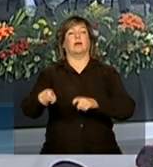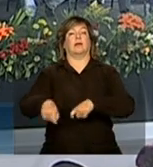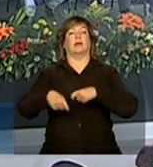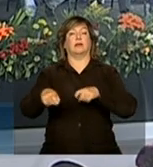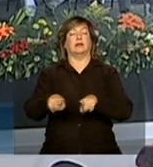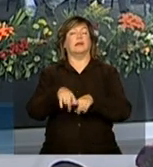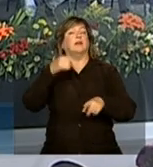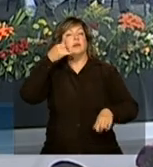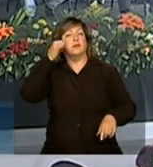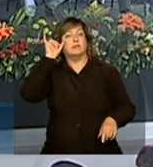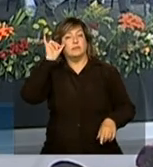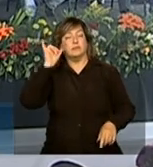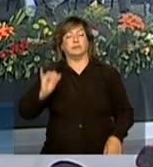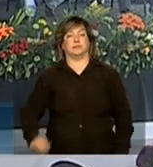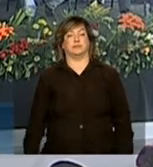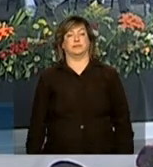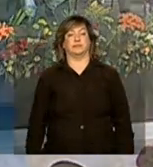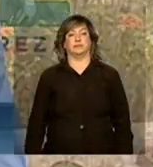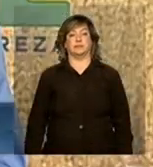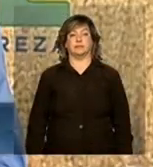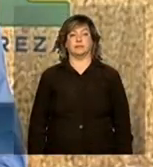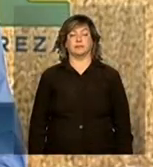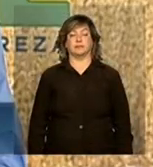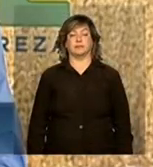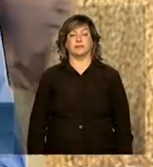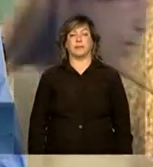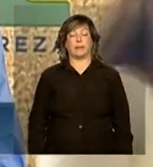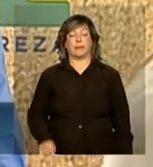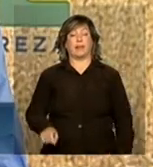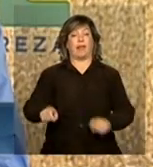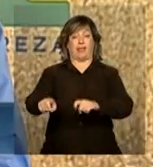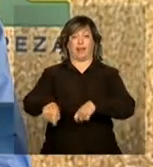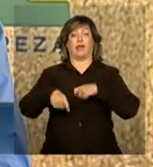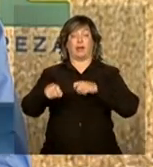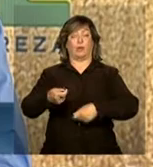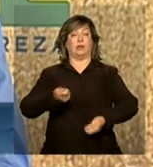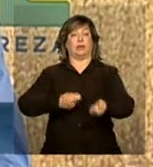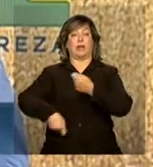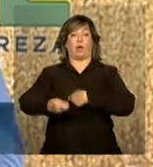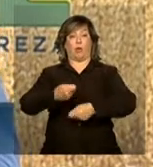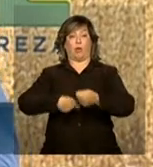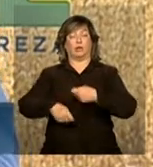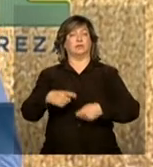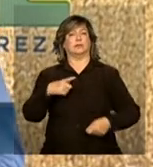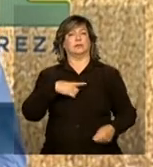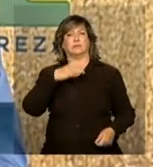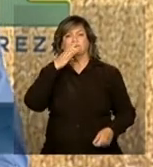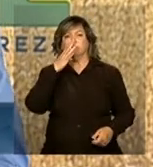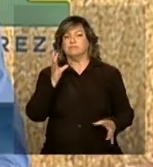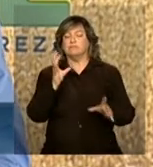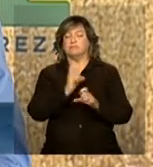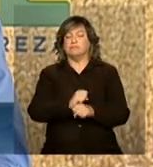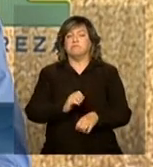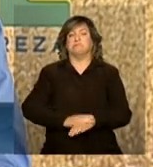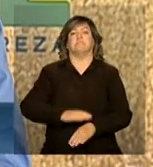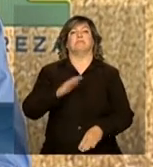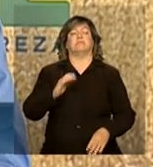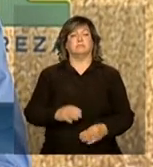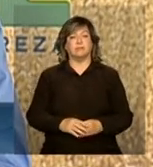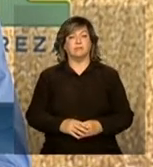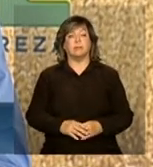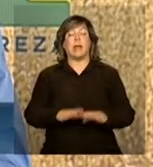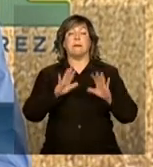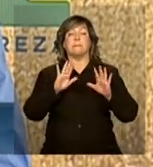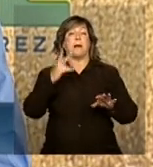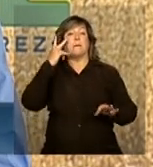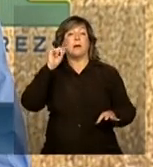da pecuária. O agronegócio brasileiro apresenta números impressionantes, mas para